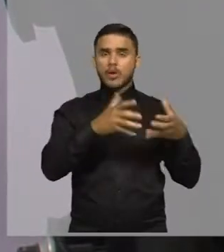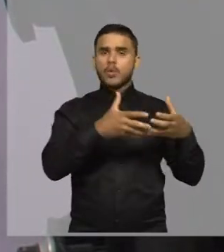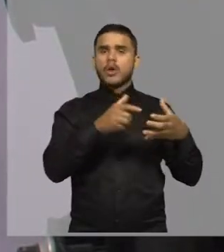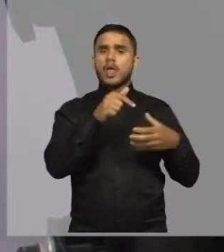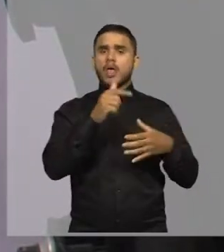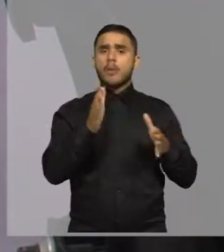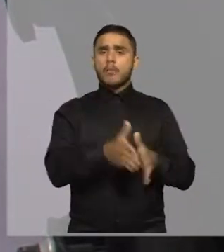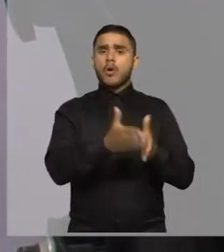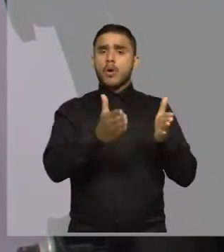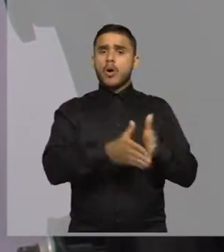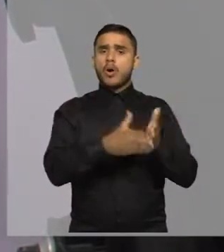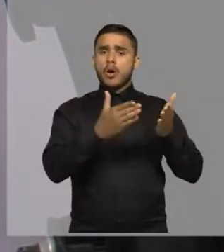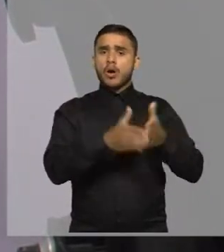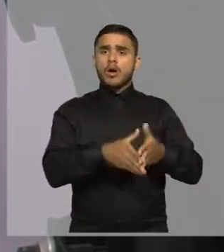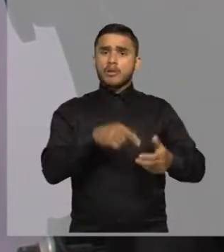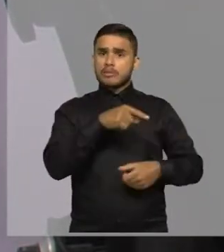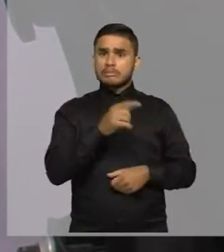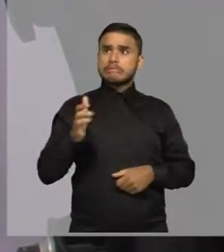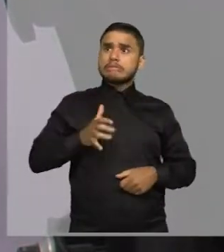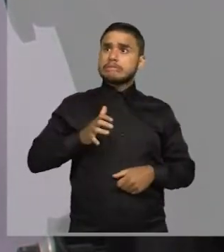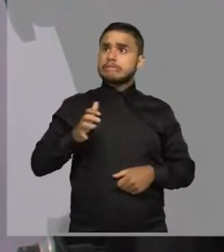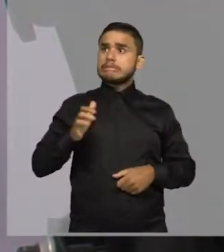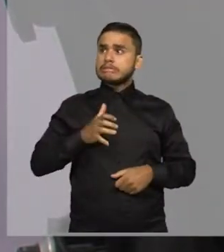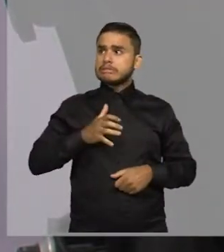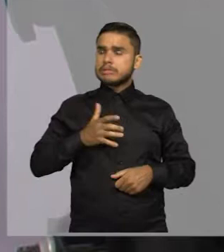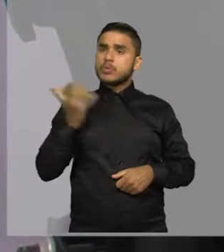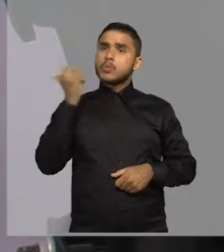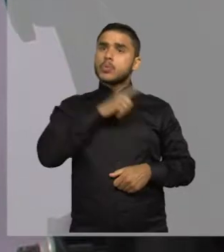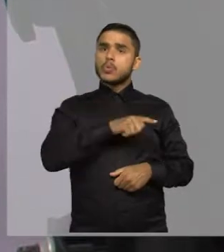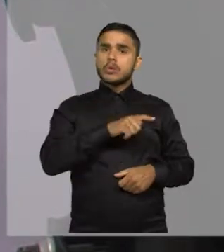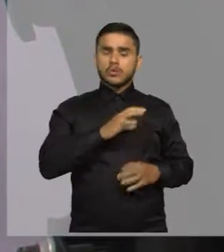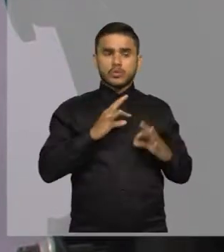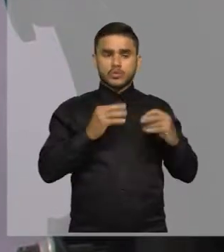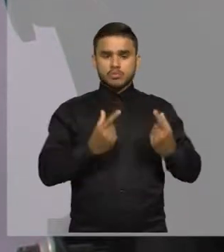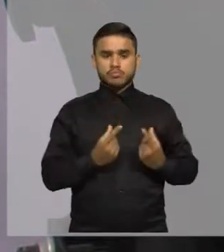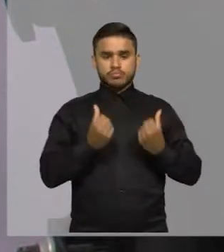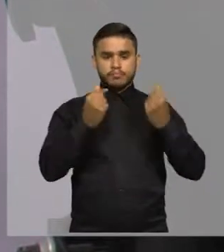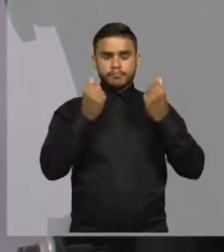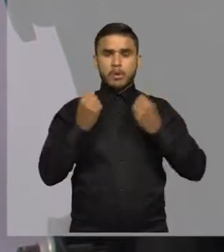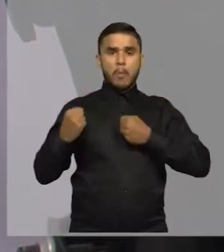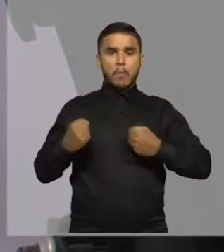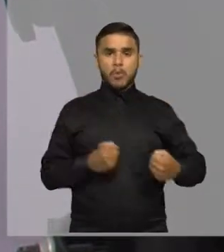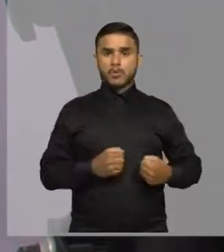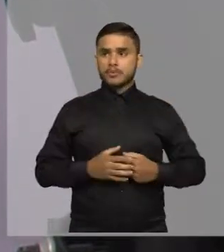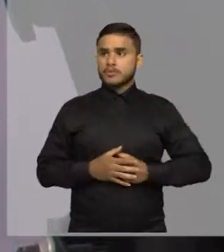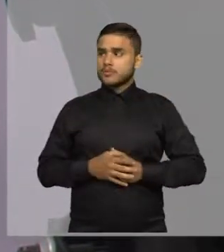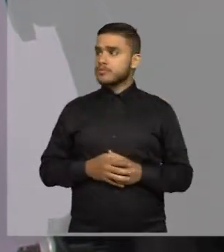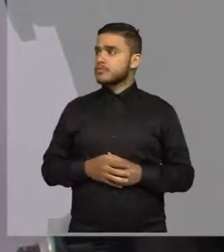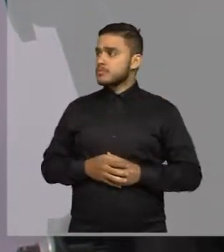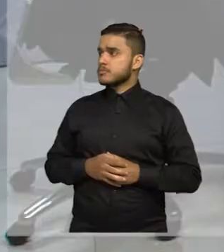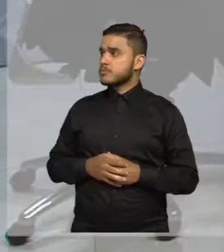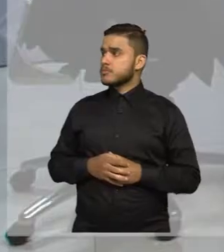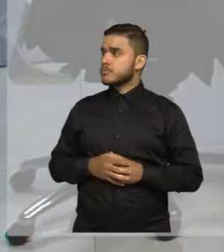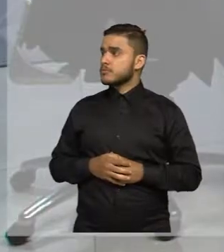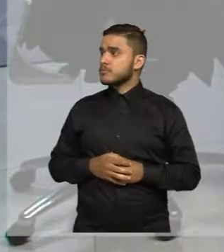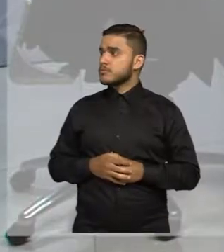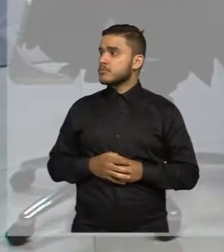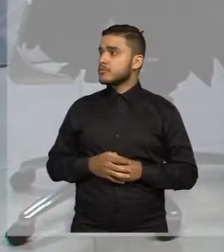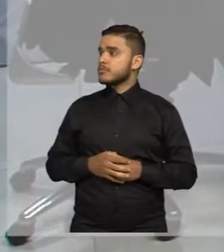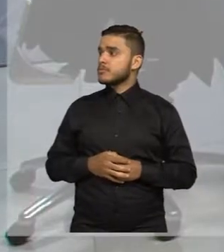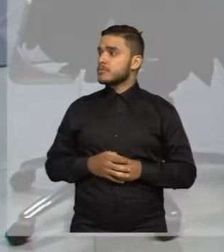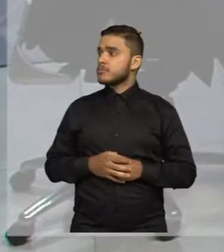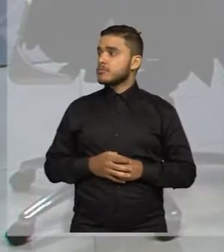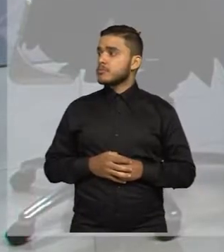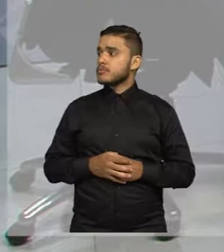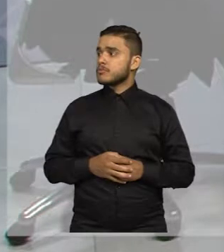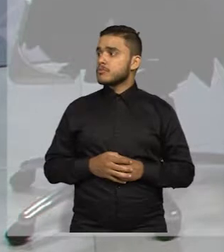povo vem da pobreza. Todos têm origem pobre. Então não é uma hegemonia da riqueza do dinheiro, não é. Não, o Haddad não